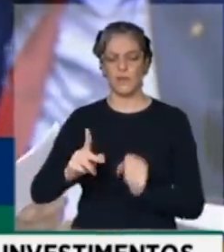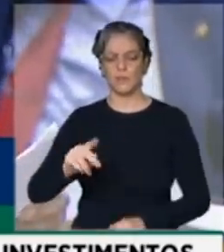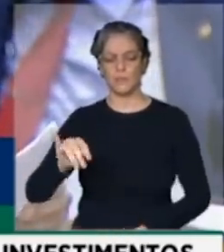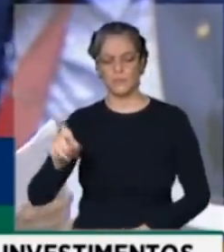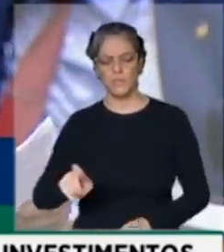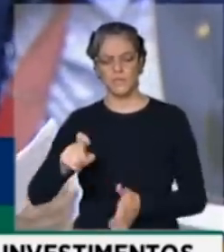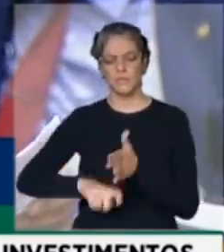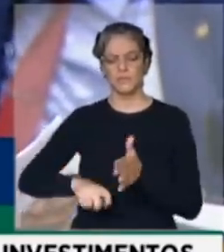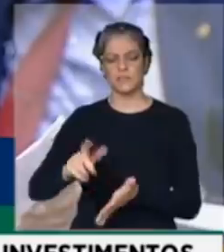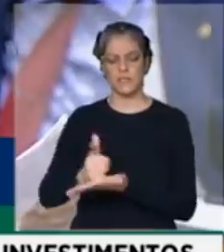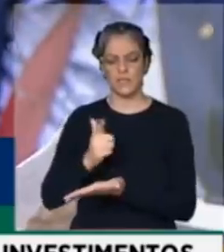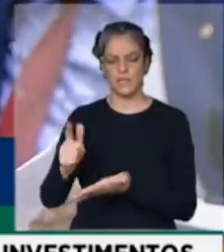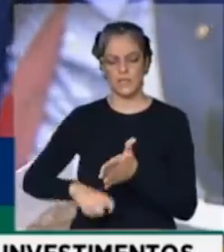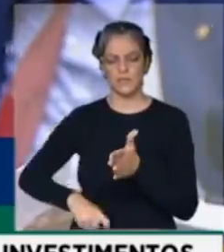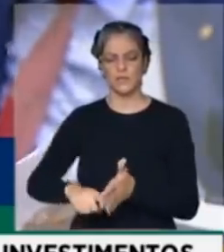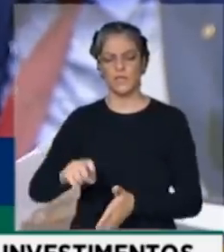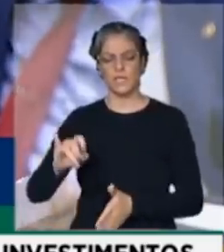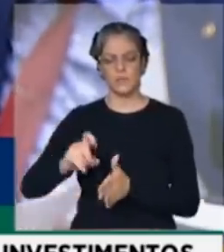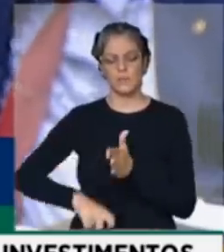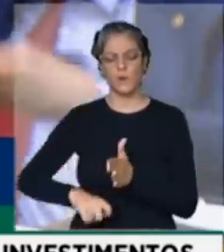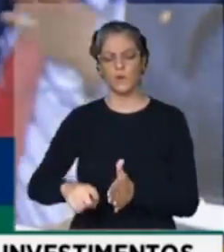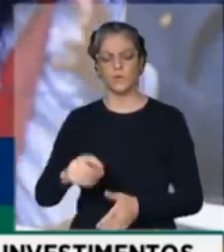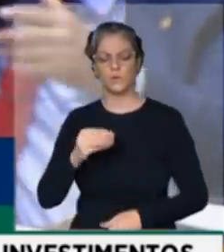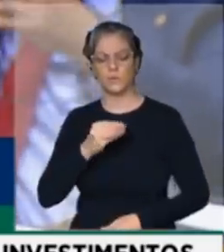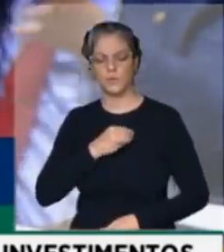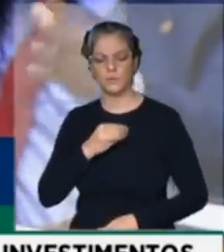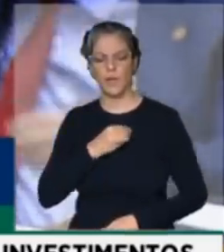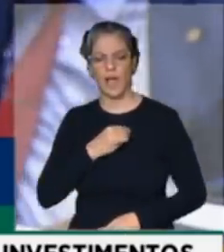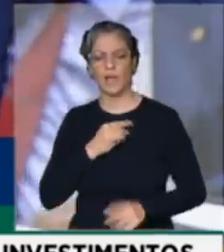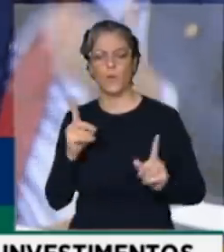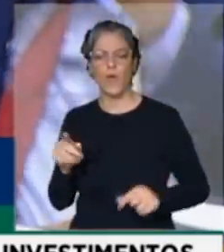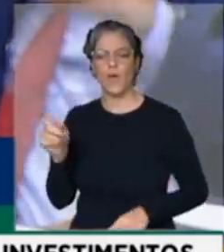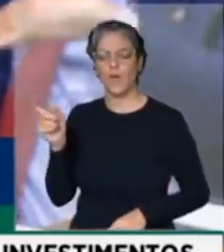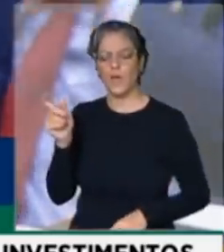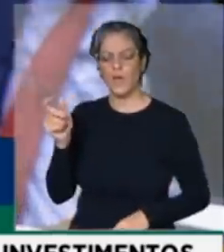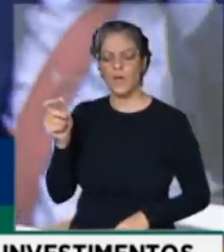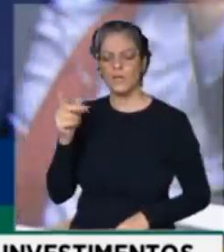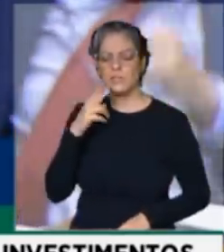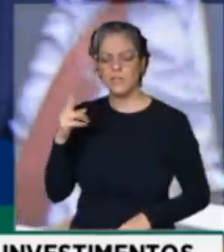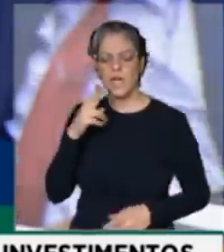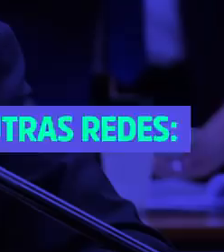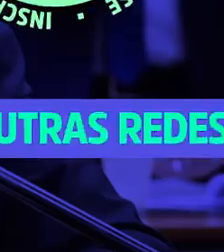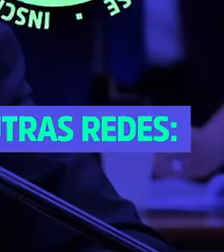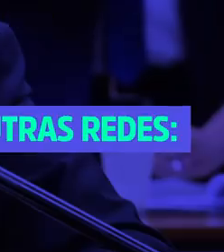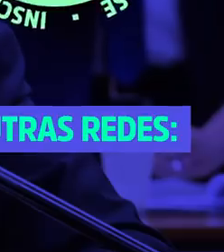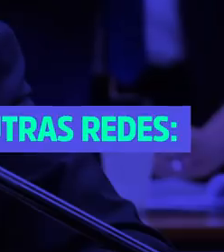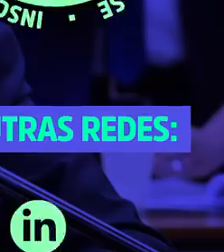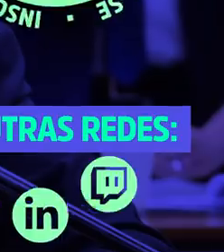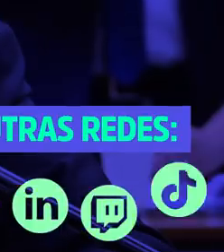livro, imposto do pecado sobre cigarro, bebida e açúcar, que seja uma tributação de fato moderna e simples.